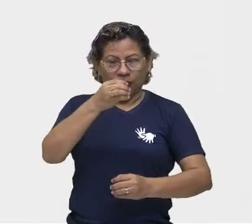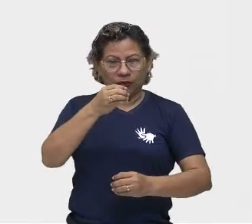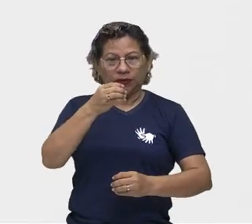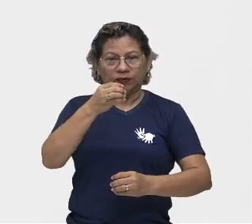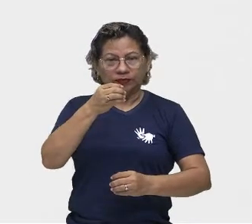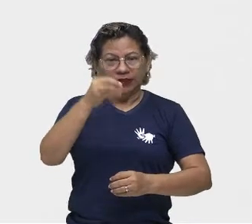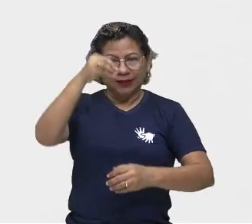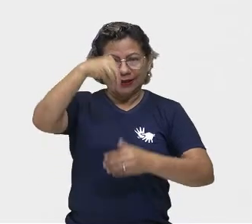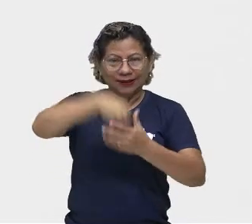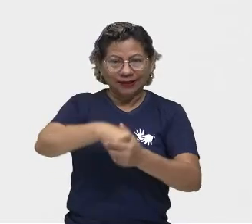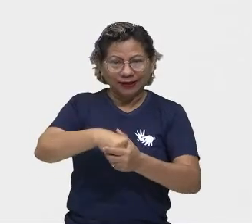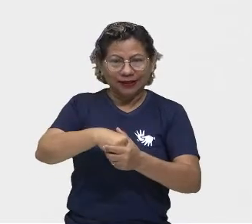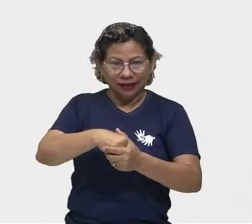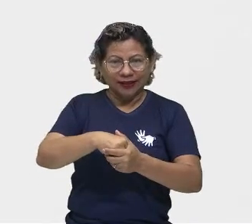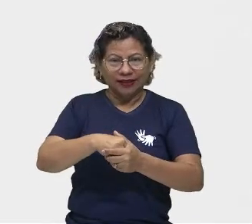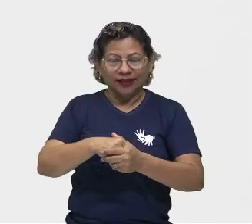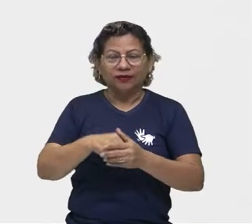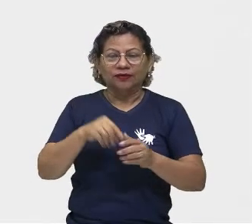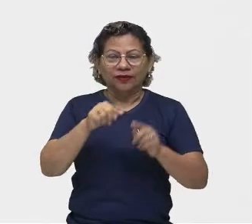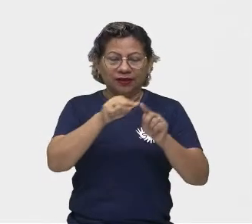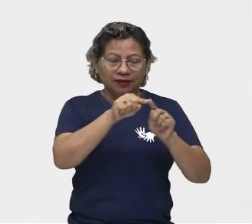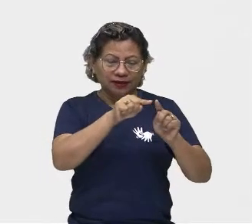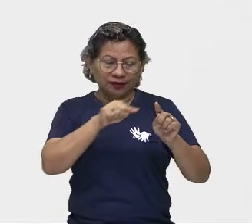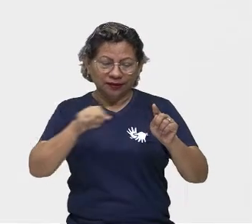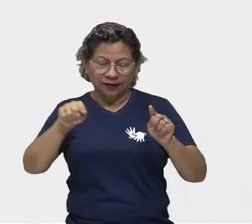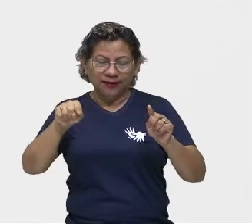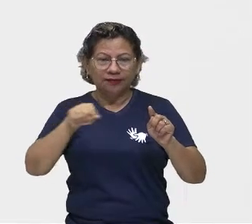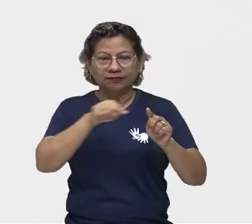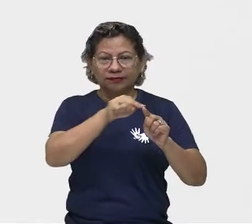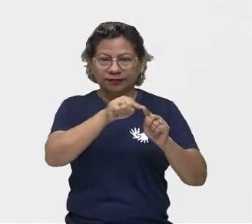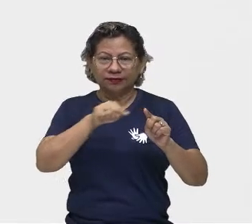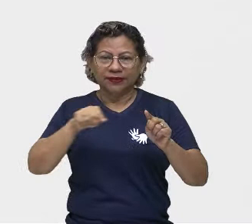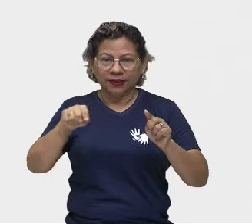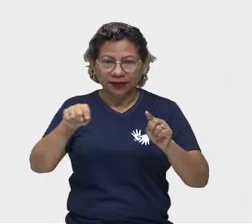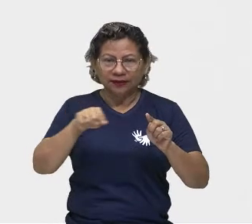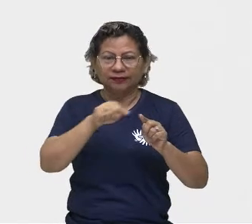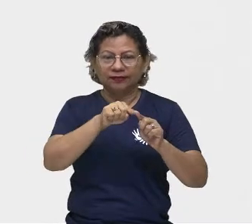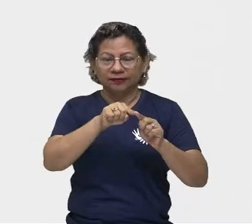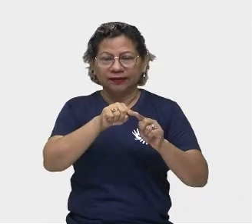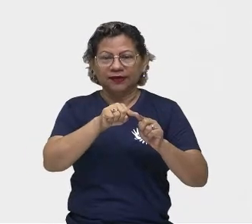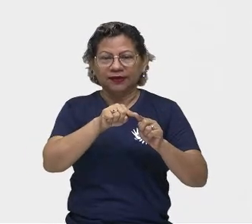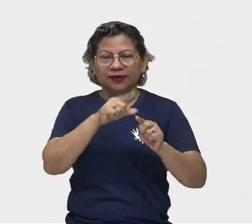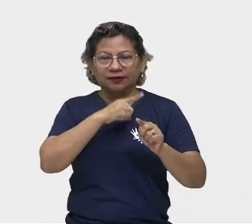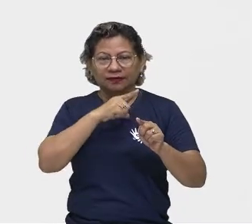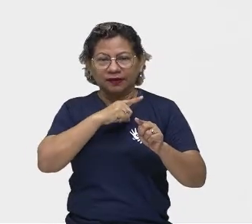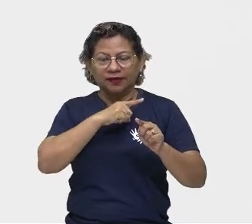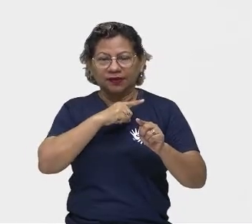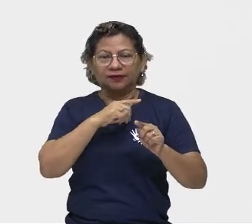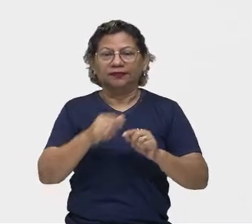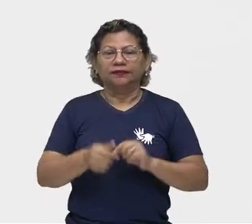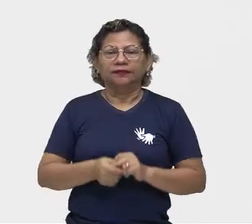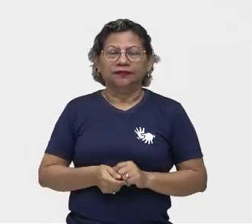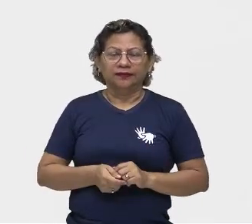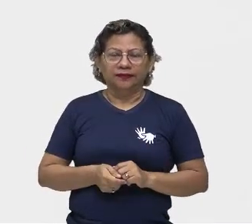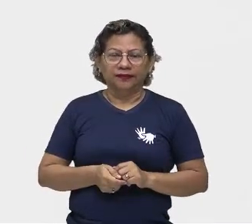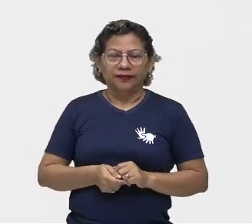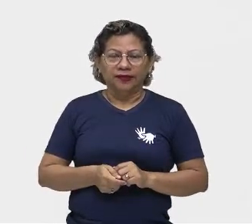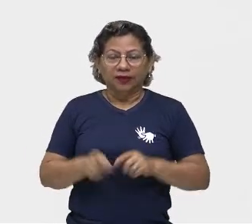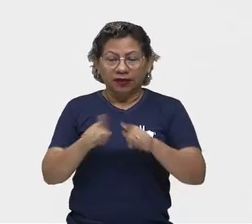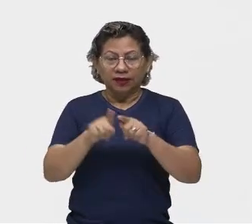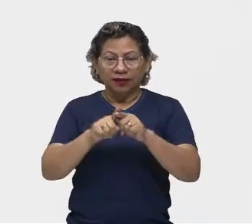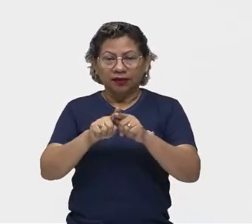é a linha epífise tá ali epífise ela essa extremidade e ela vai ser